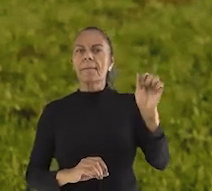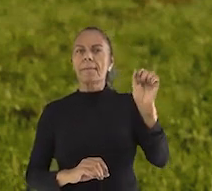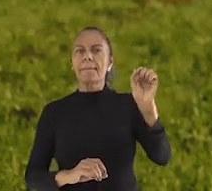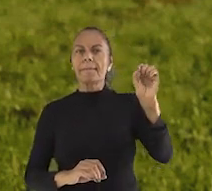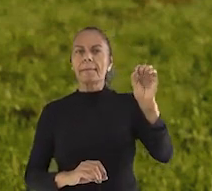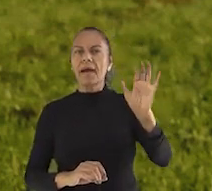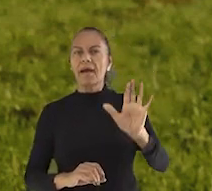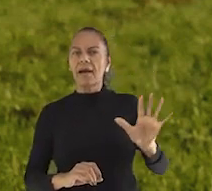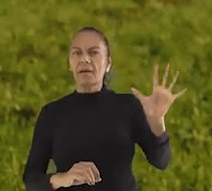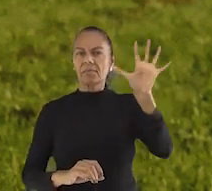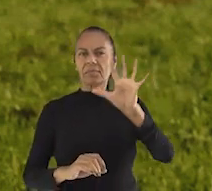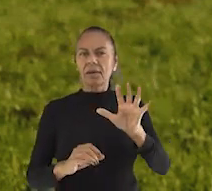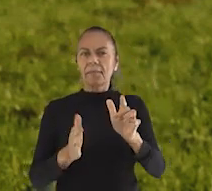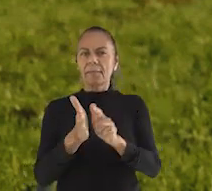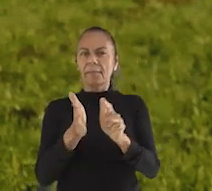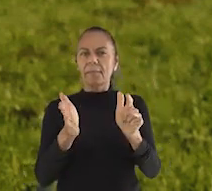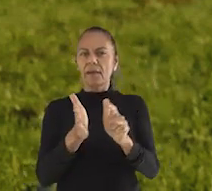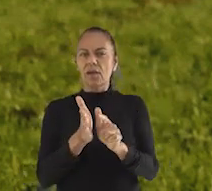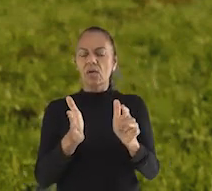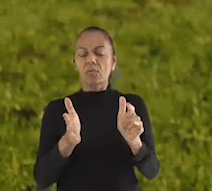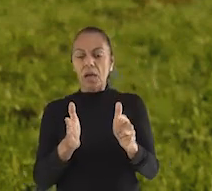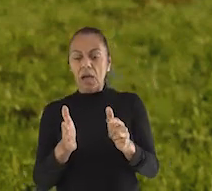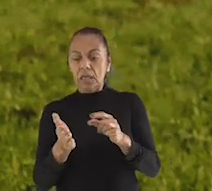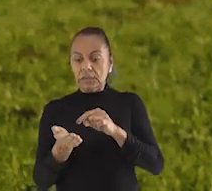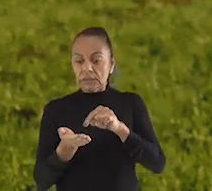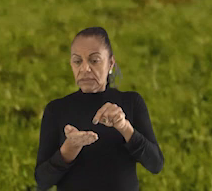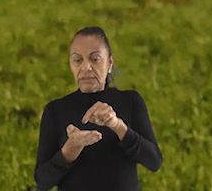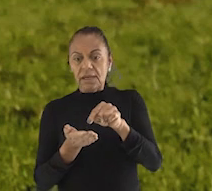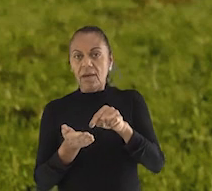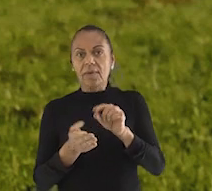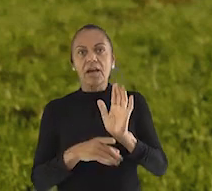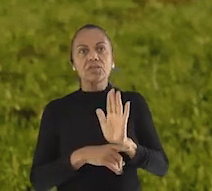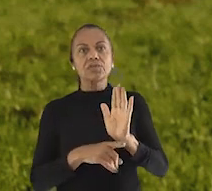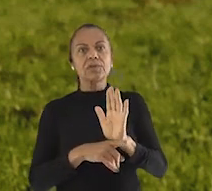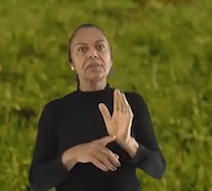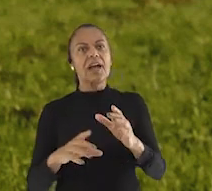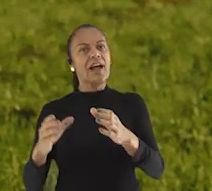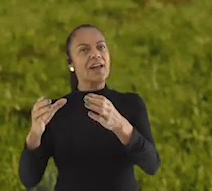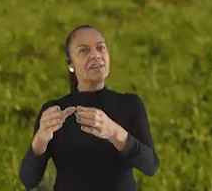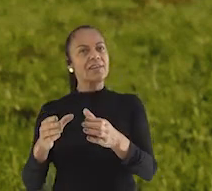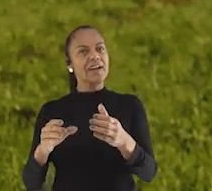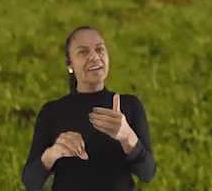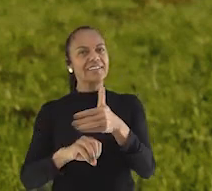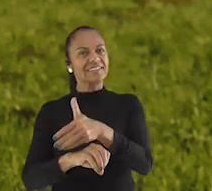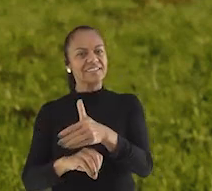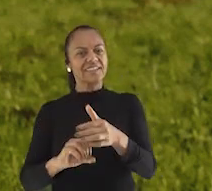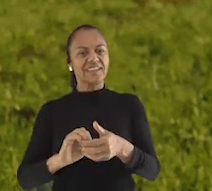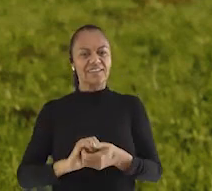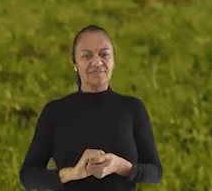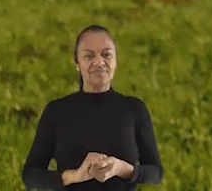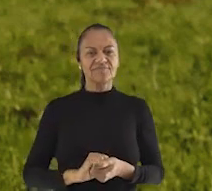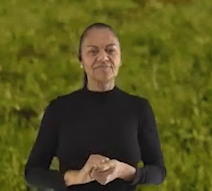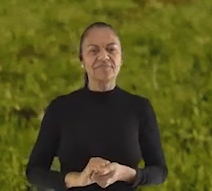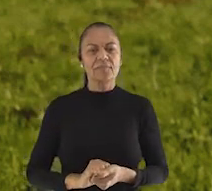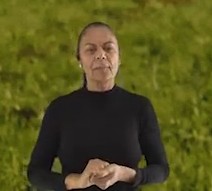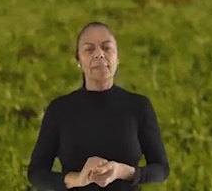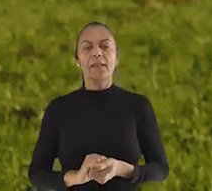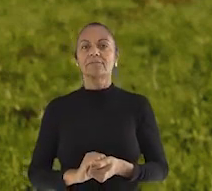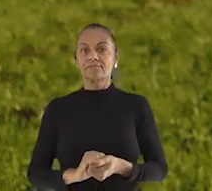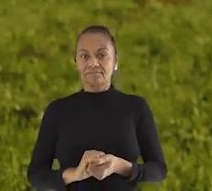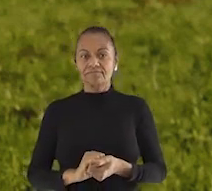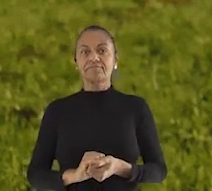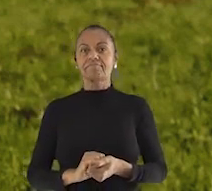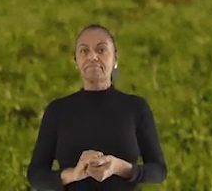Os caminhoneiros, por exemplo, antes de existirem os aplicativos de celular que usamos atualmente, que são os GPS,